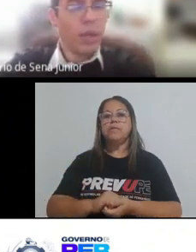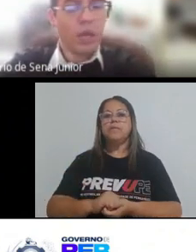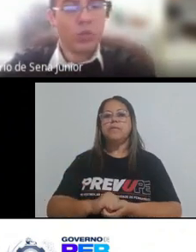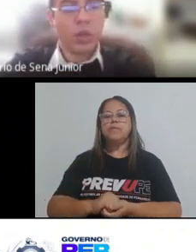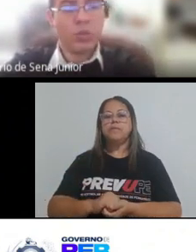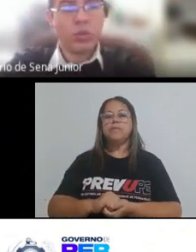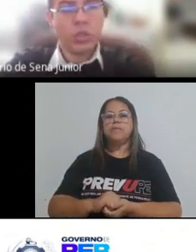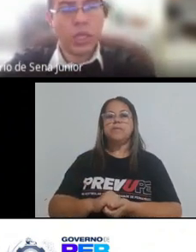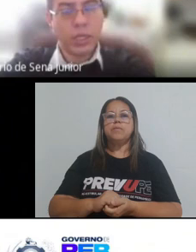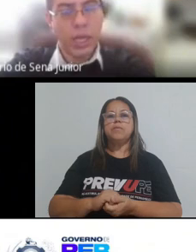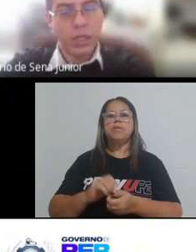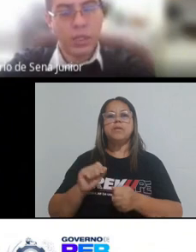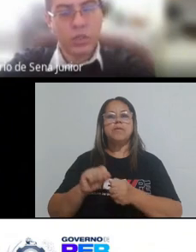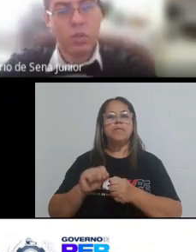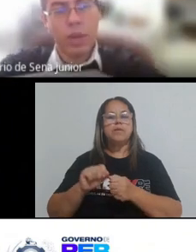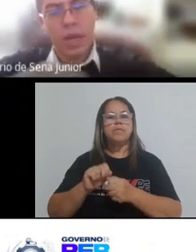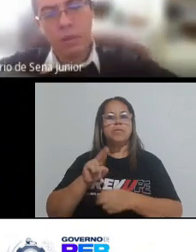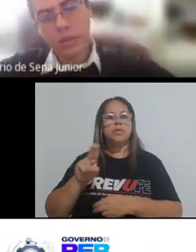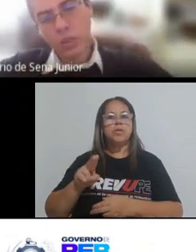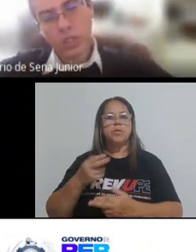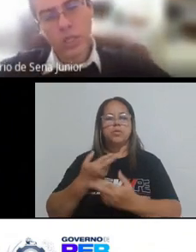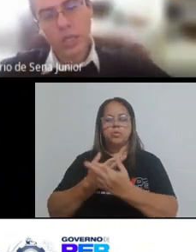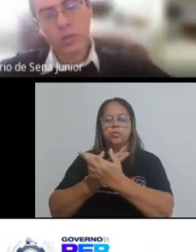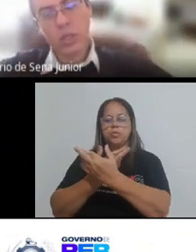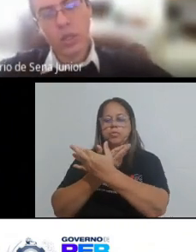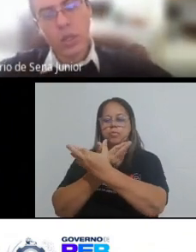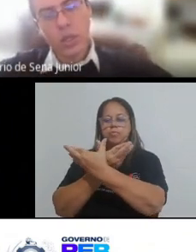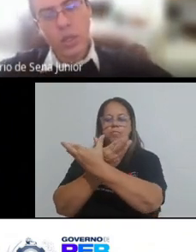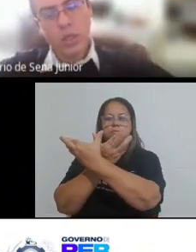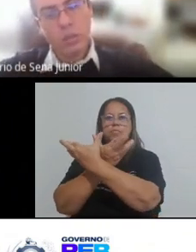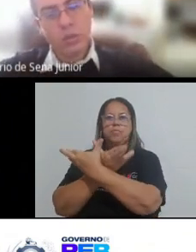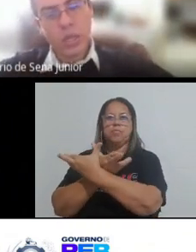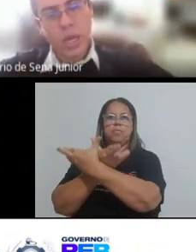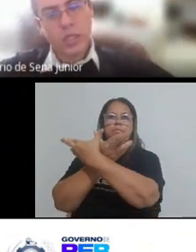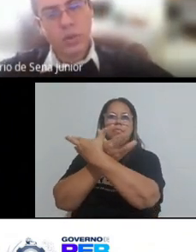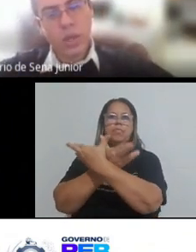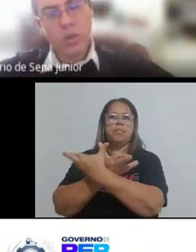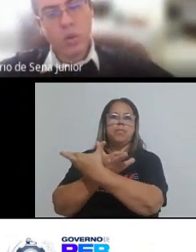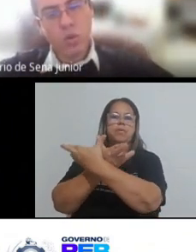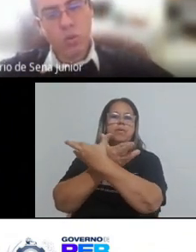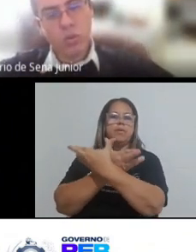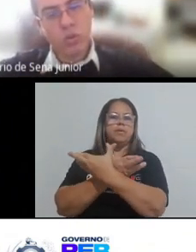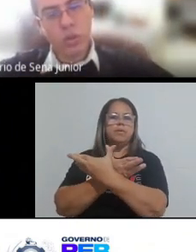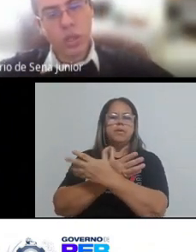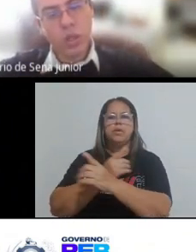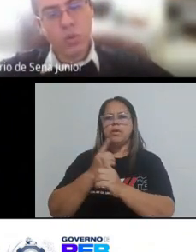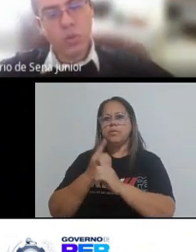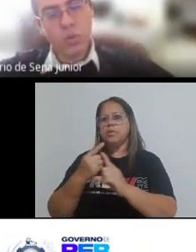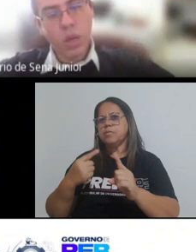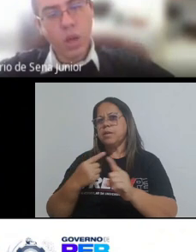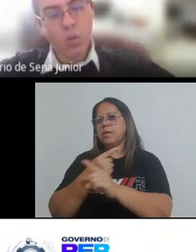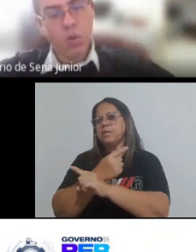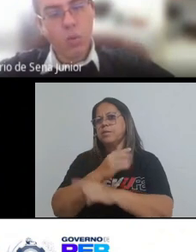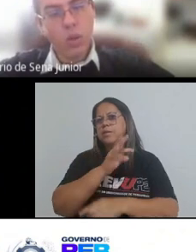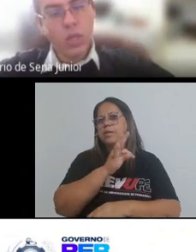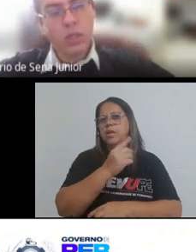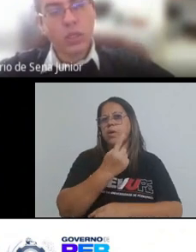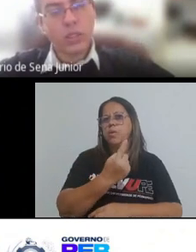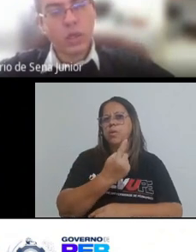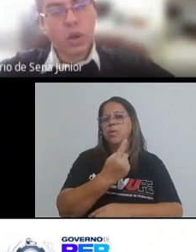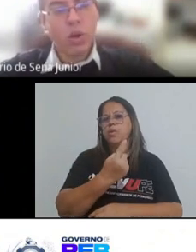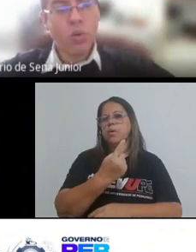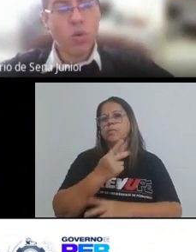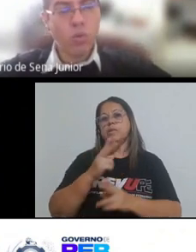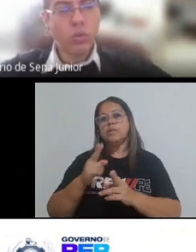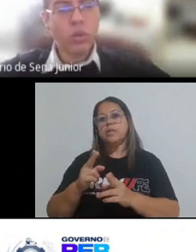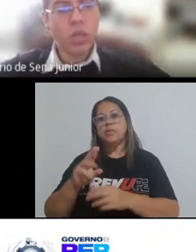aplicado para os dois satélites, comparado estes dois resultados, temos que a razão R1 ao cubo sobre T1 ao cubo tem